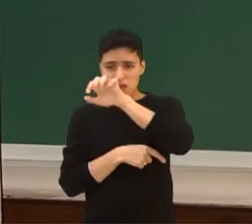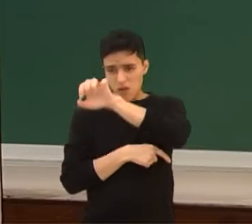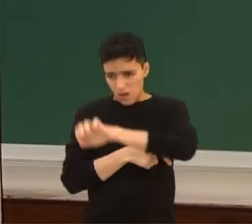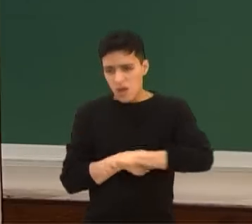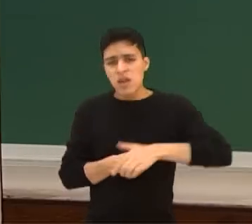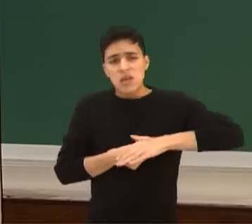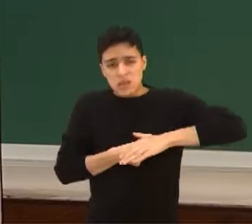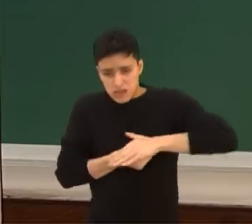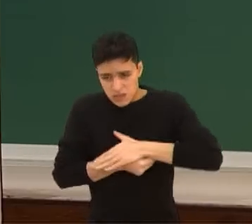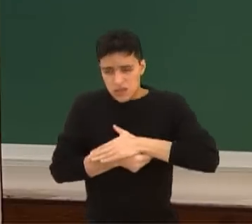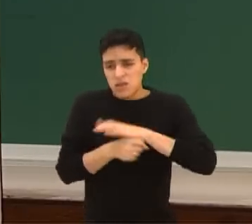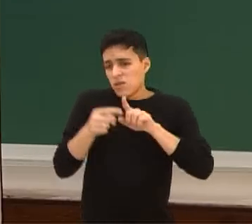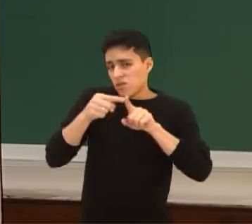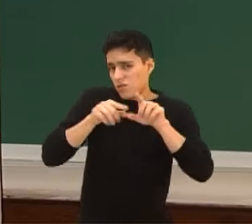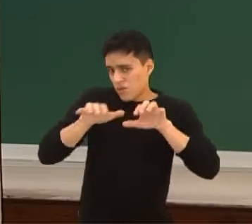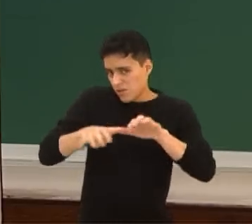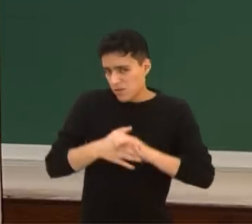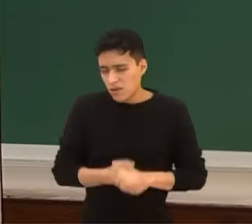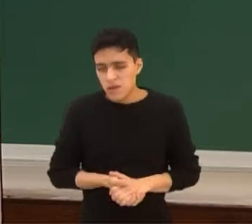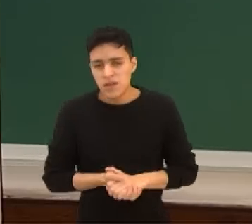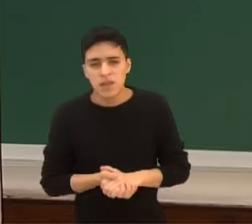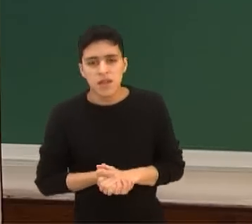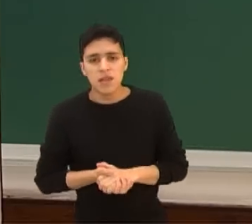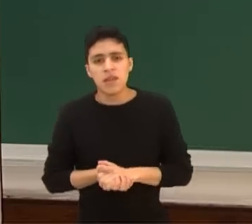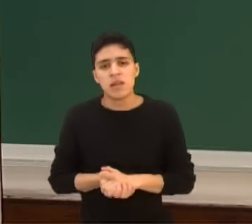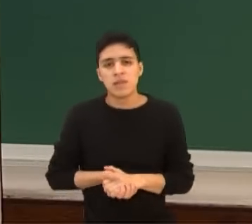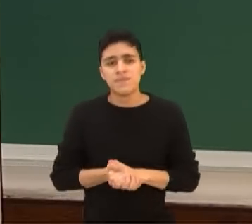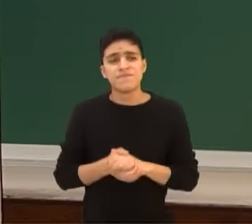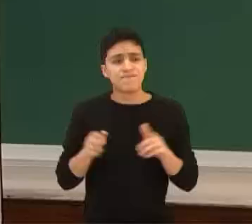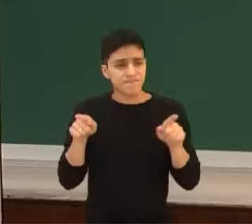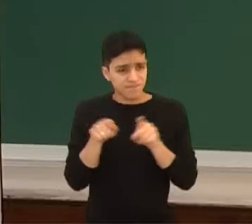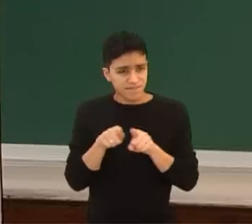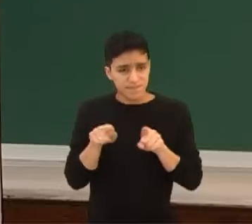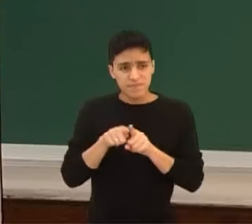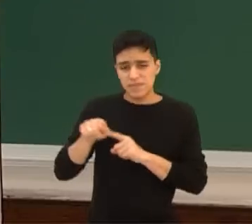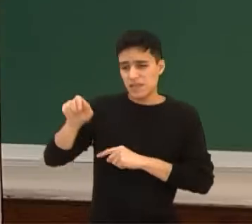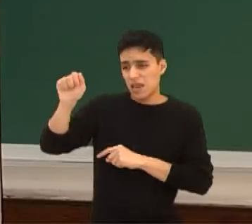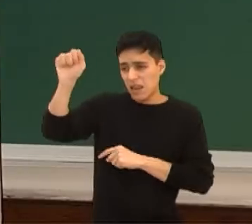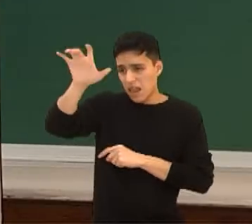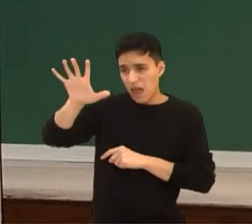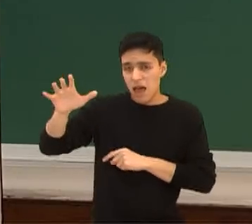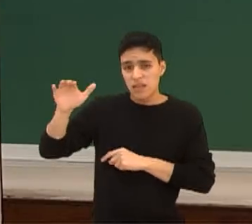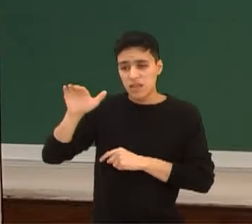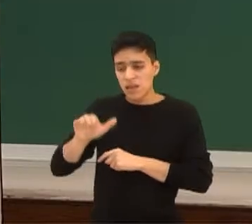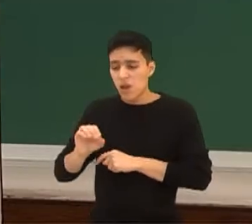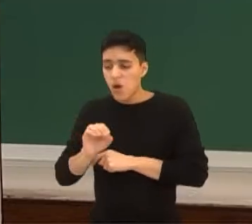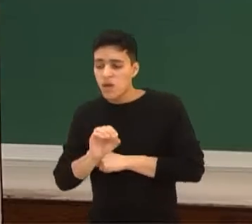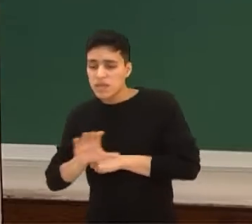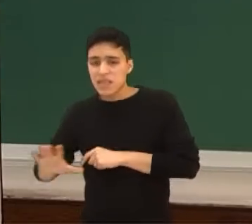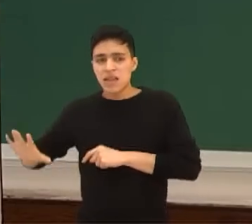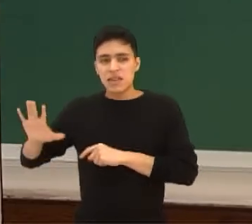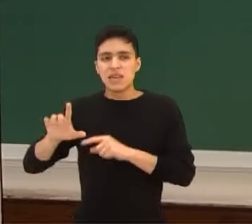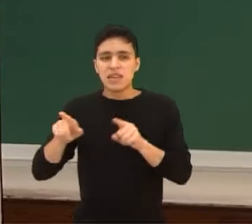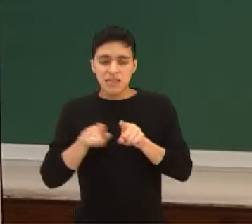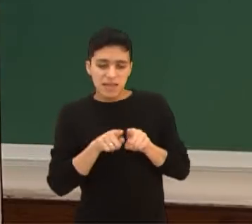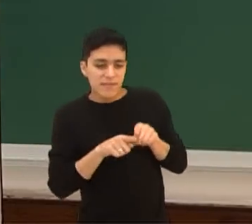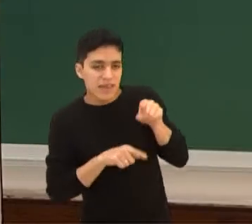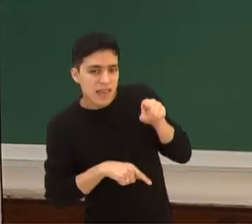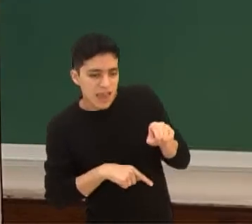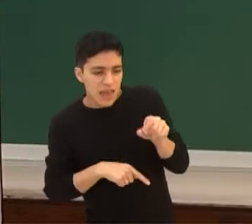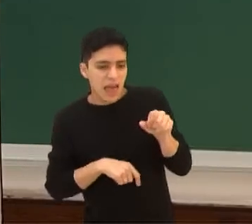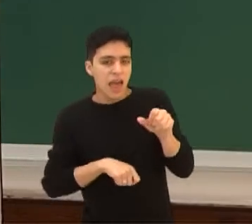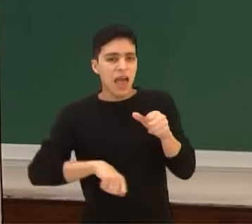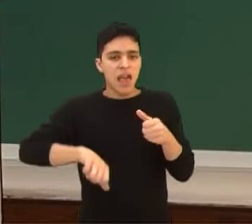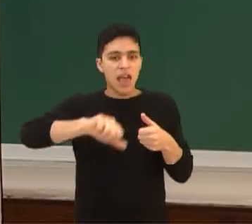aqui coberto por esse tipo de floresta. Nós temos aqui na Ásia e na Oceania e também algumas partes da